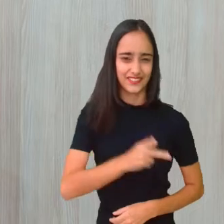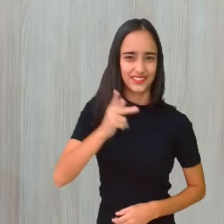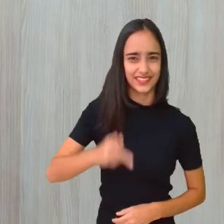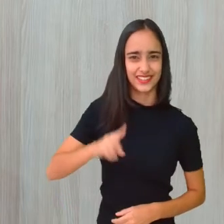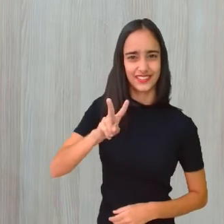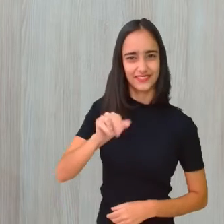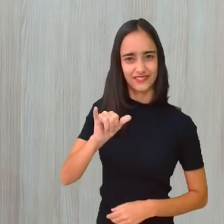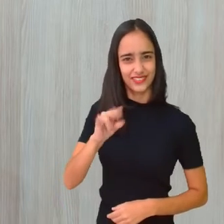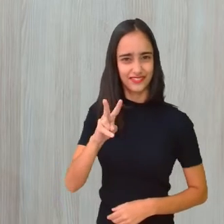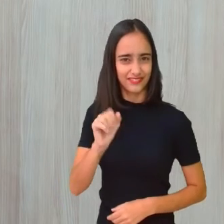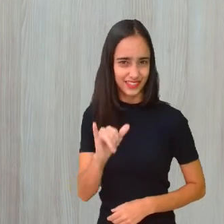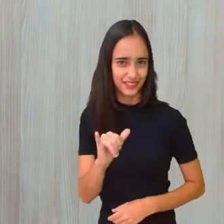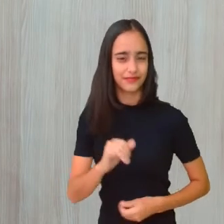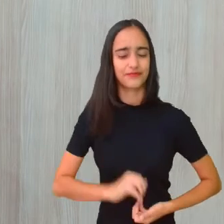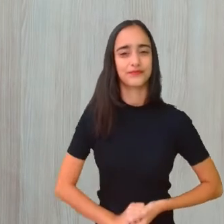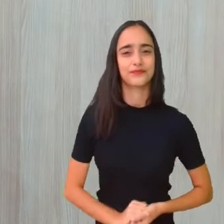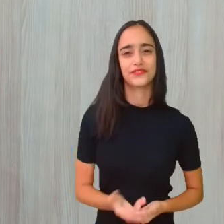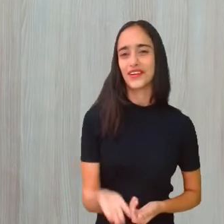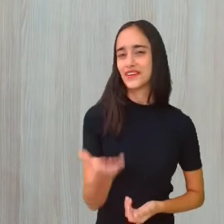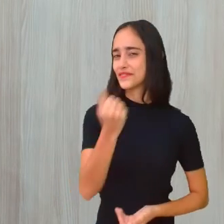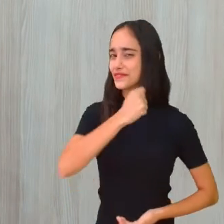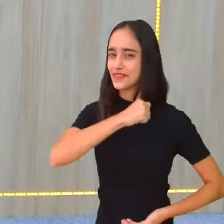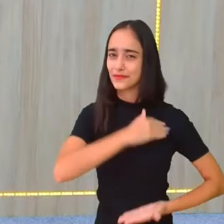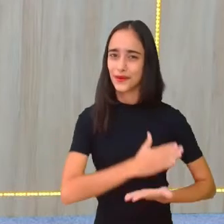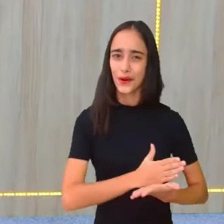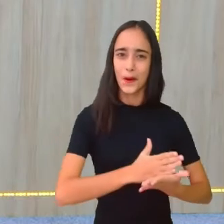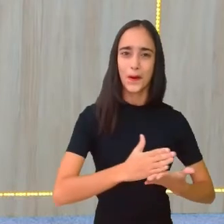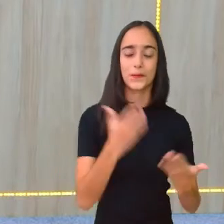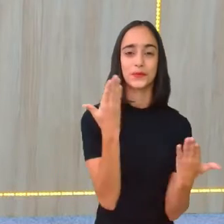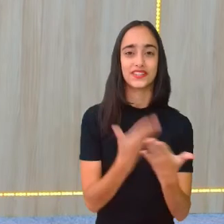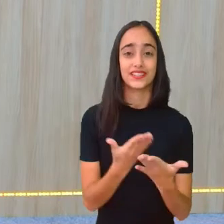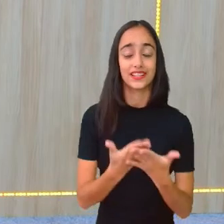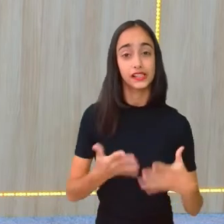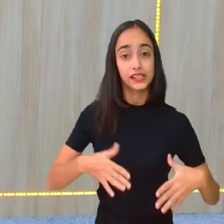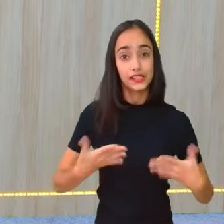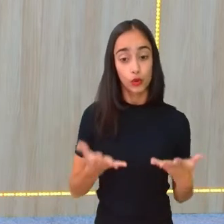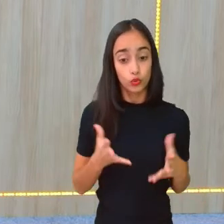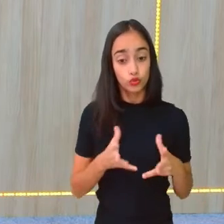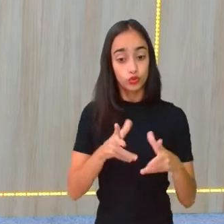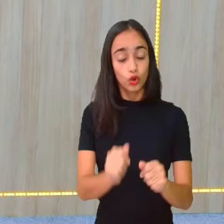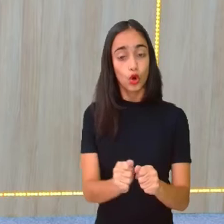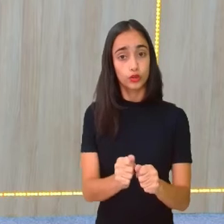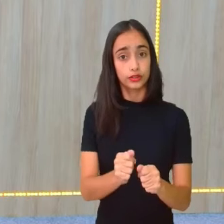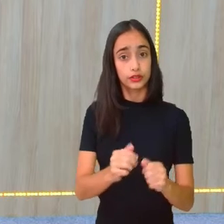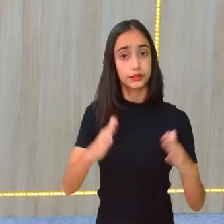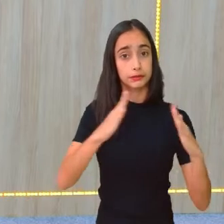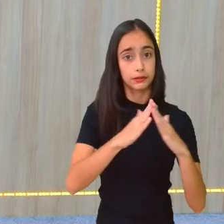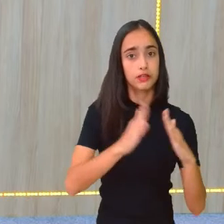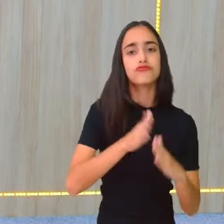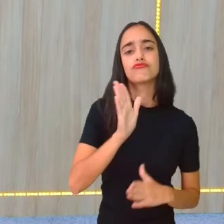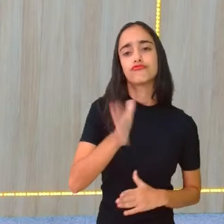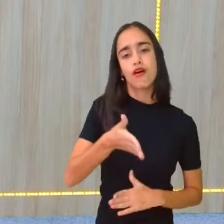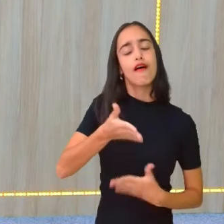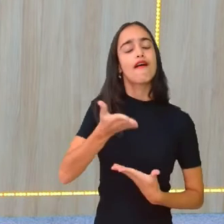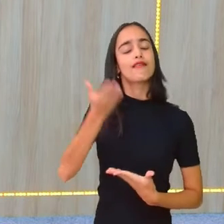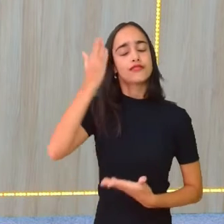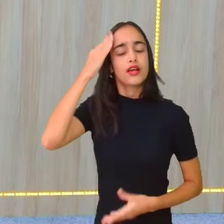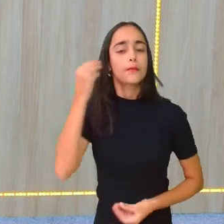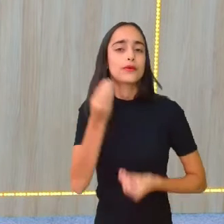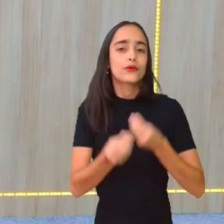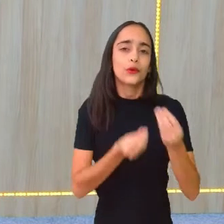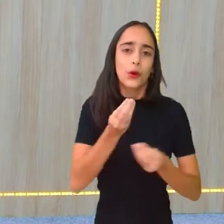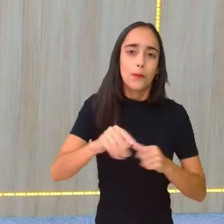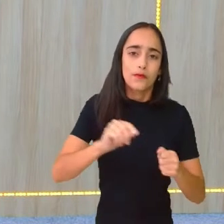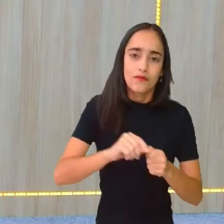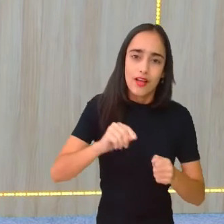Santos. Simbora, né, professora Adriana? Então, todo Simbora. mundo que está em casa já sabe os caminhos, né? Se conecta aí no chat, tá certo? Deixe seu